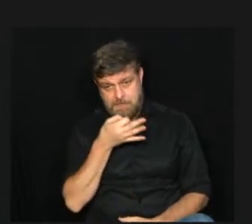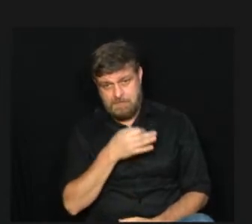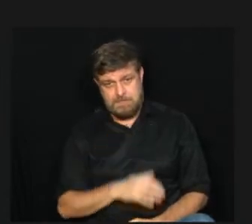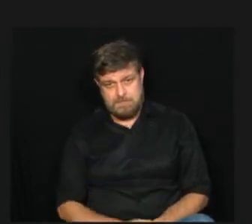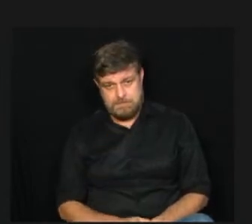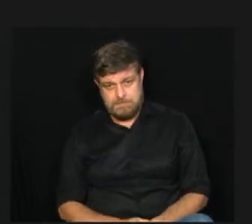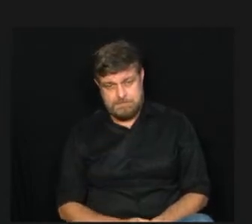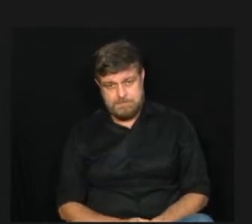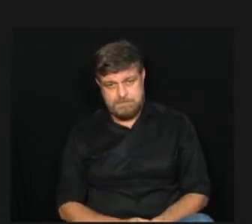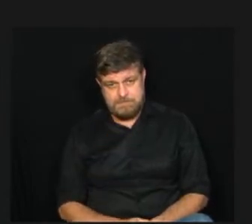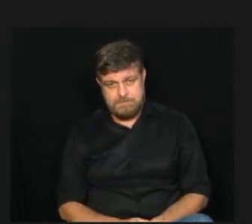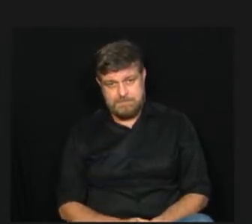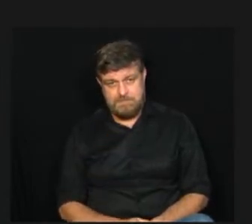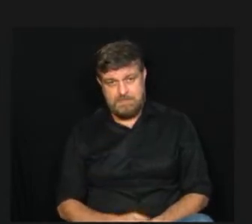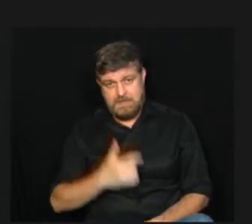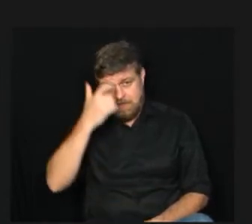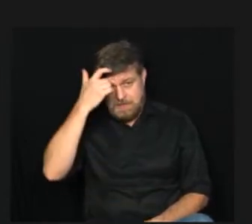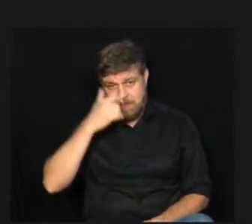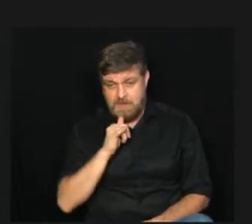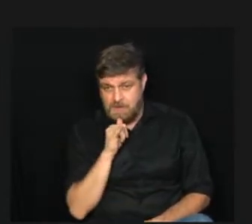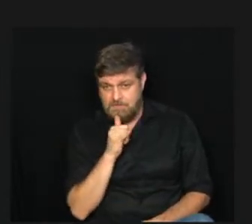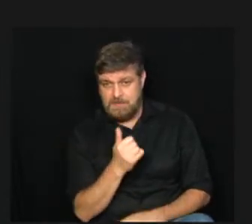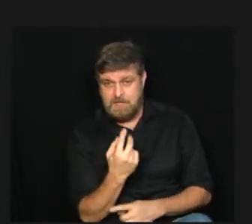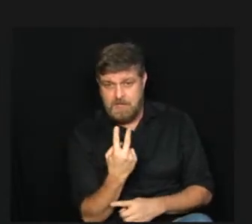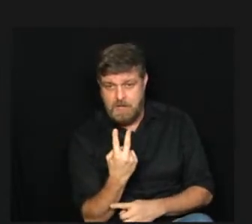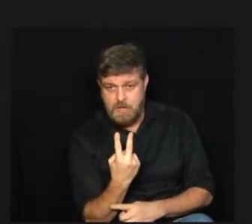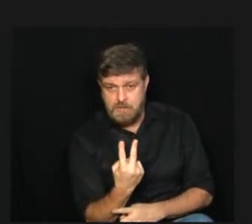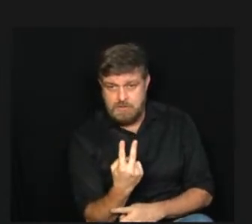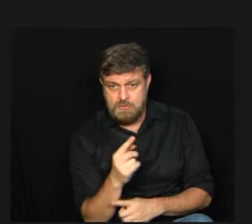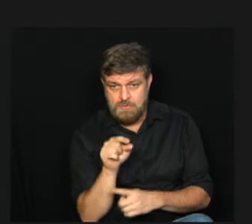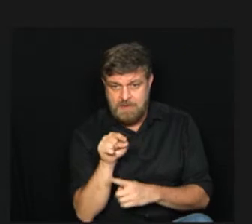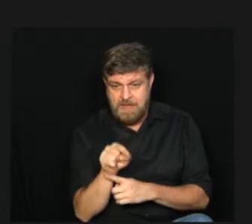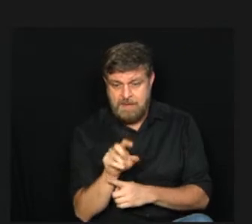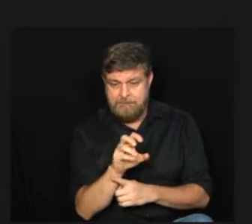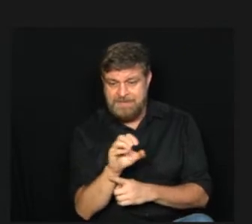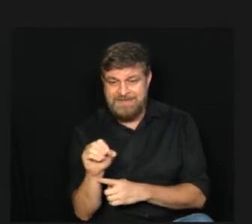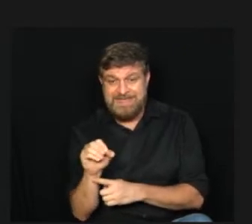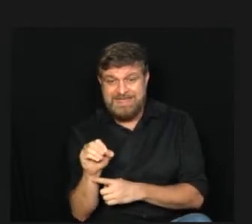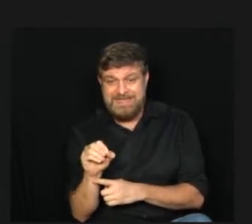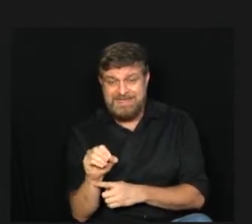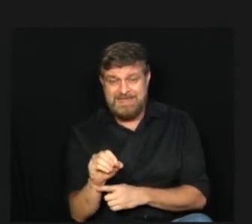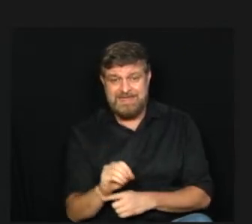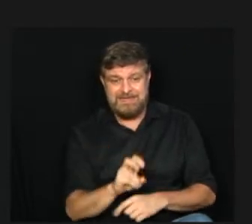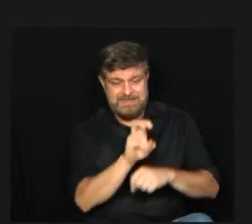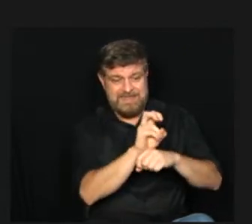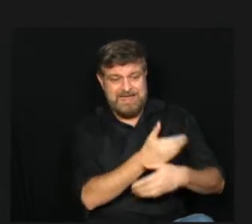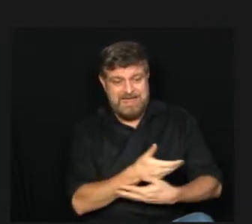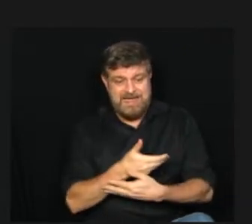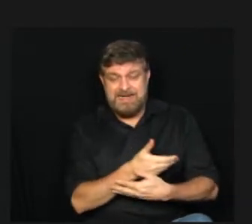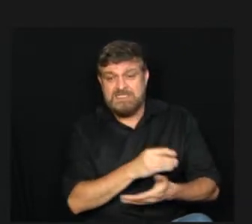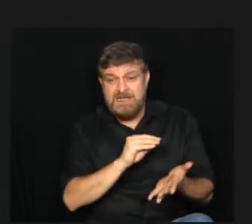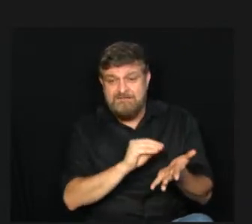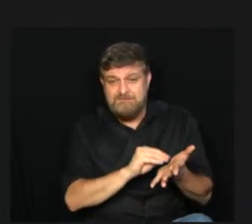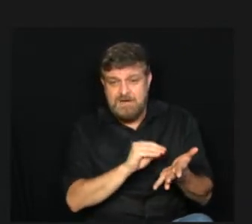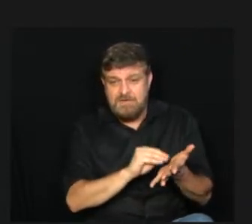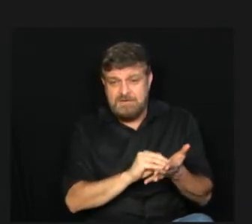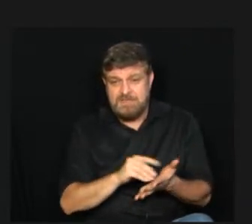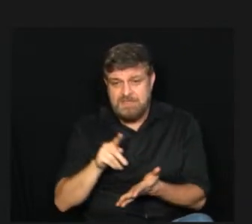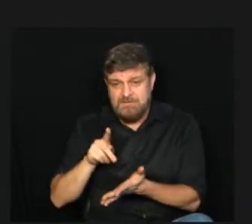aliás, fazer uma correção. Eu disse 2.500 vagas faltantes na região noroeste. Na verdade,